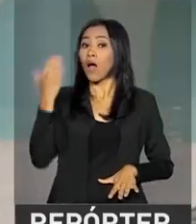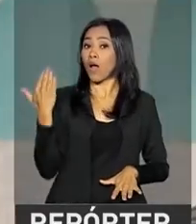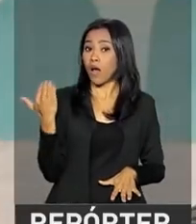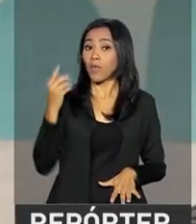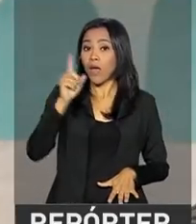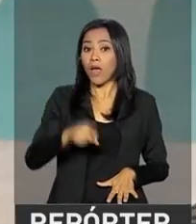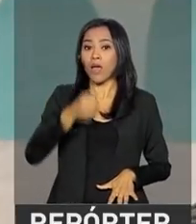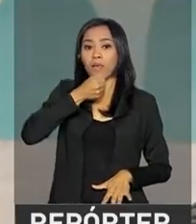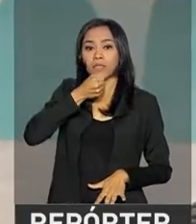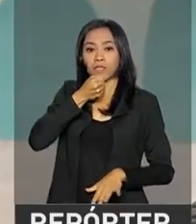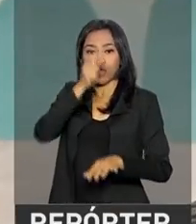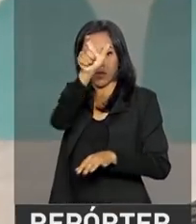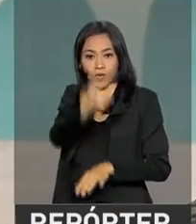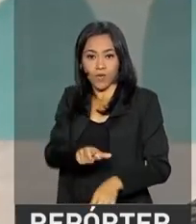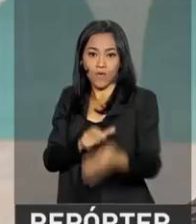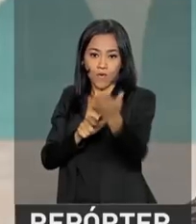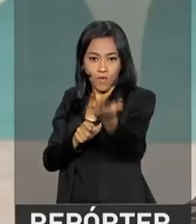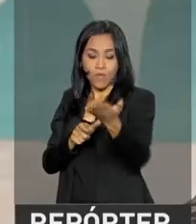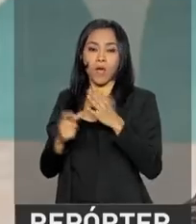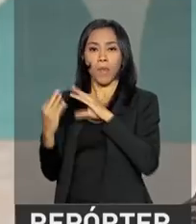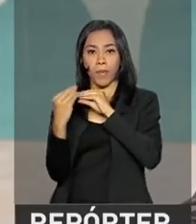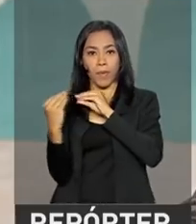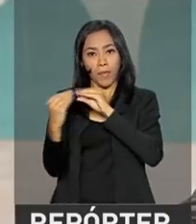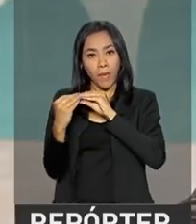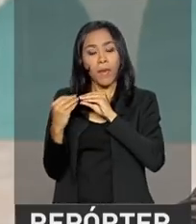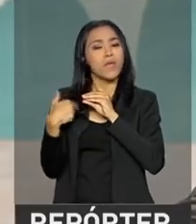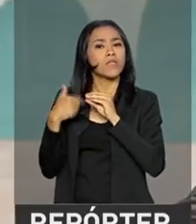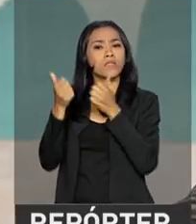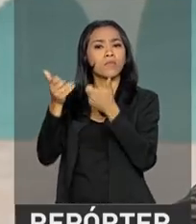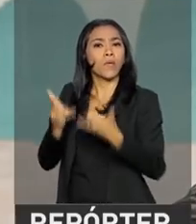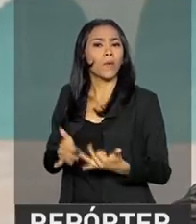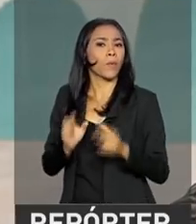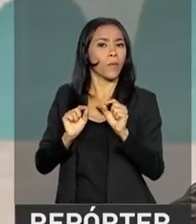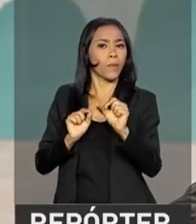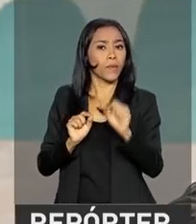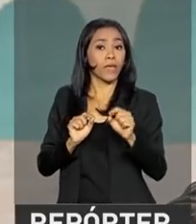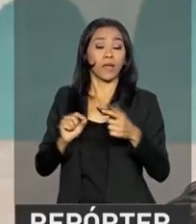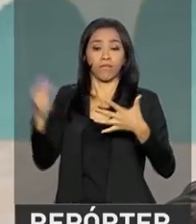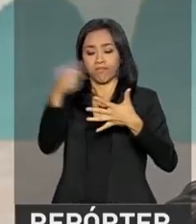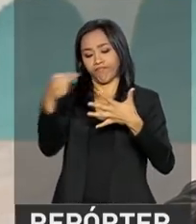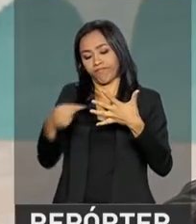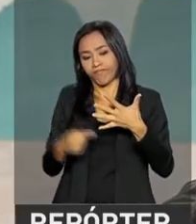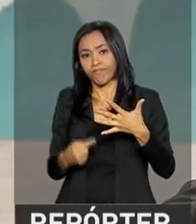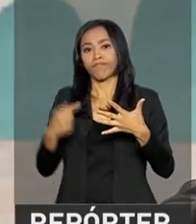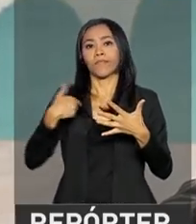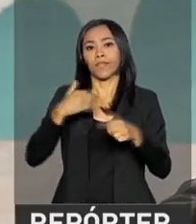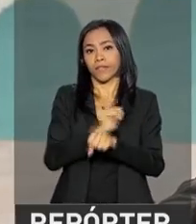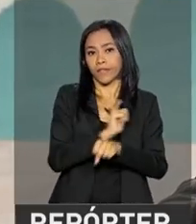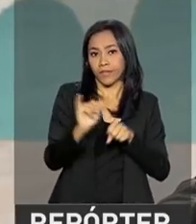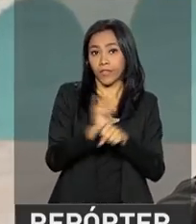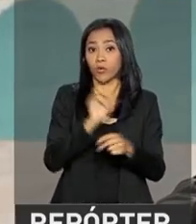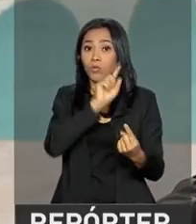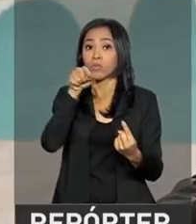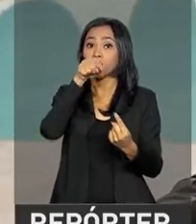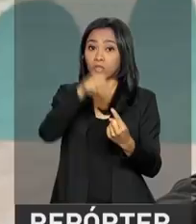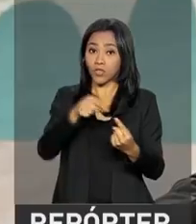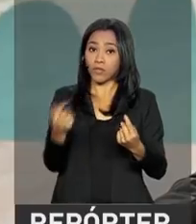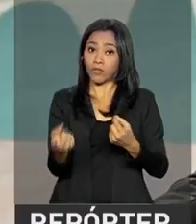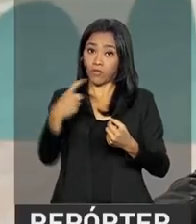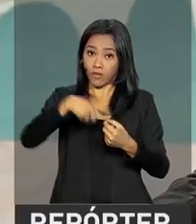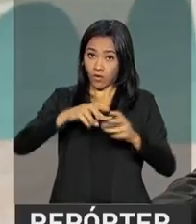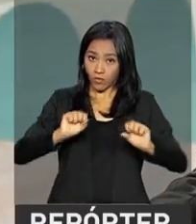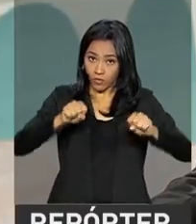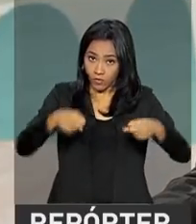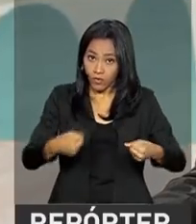da band amaury junior o presidente destacou as medidas que estão sendo tomadas para retomada da economia e afirmou